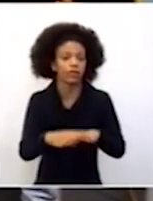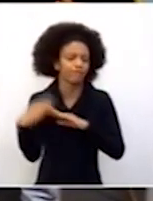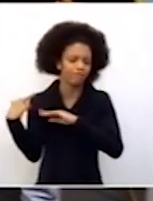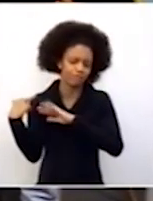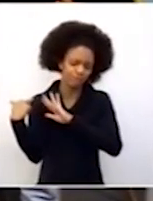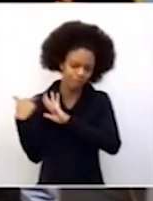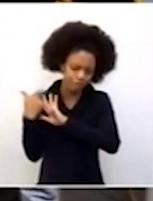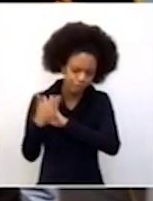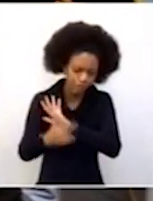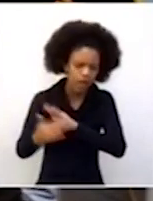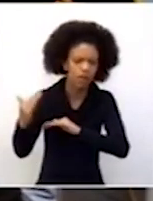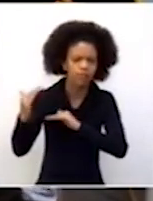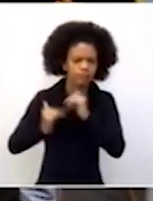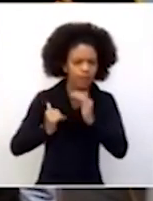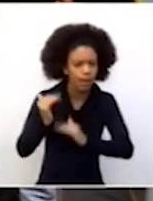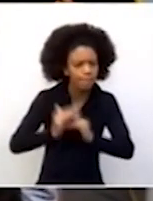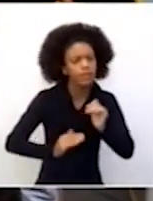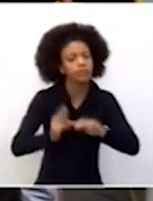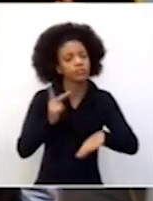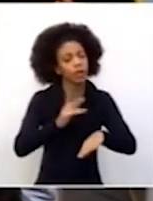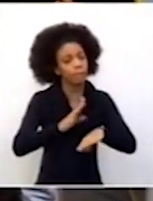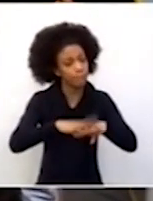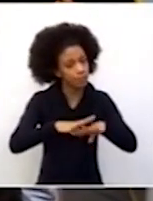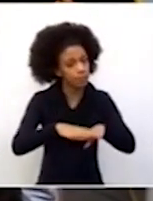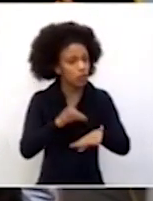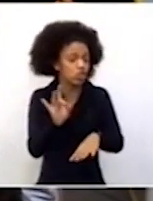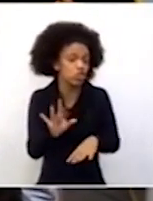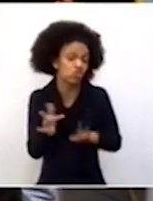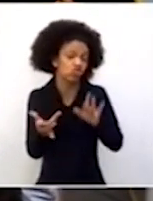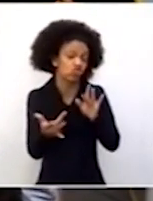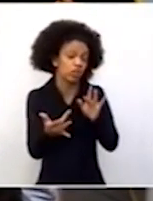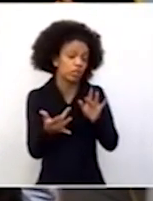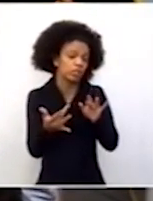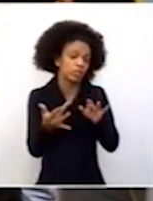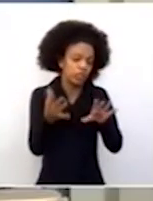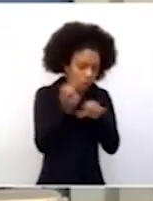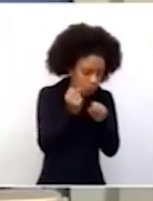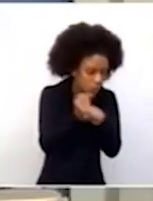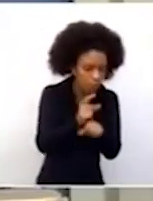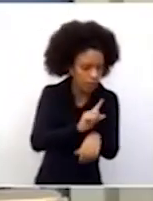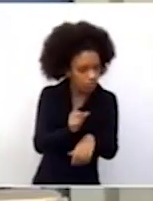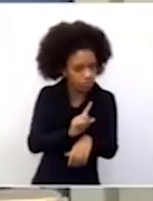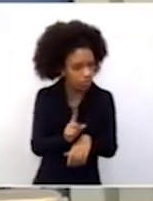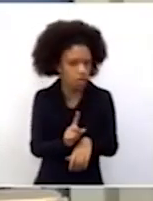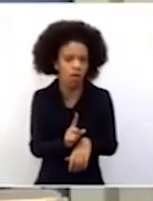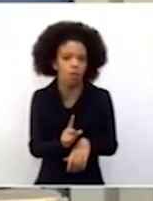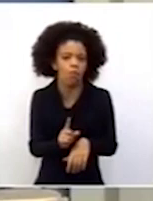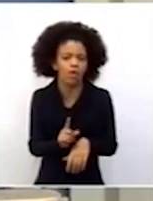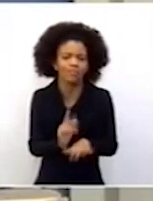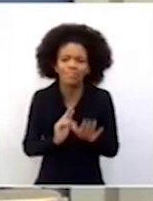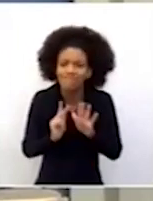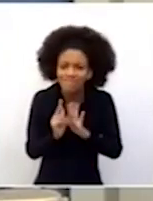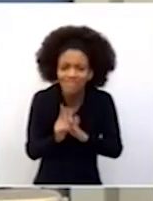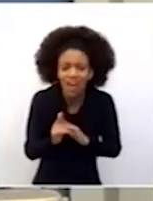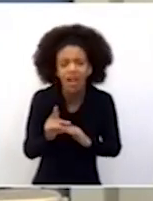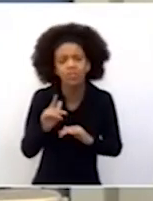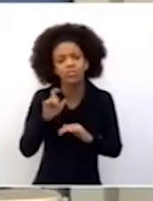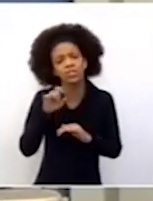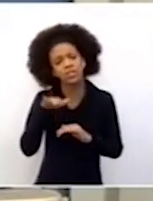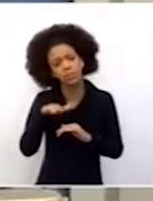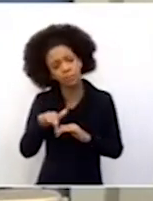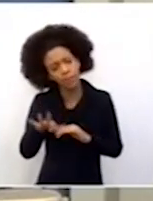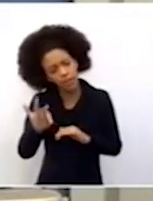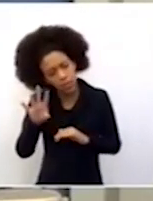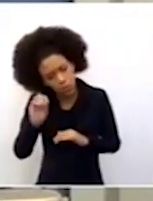né? Várias habilidades matemáticas, não é só a questão só de contar, de comparar essas medidas. Você vê que tem tantos elementos, tantas